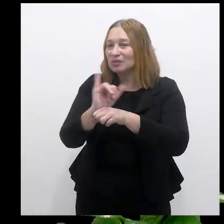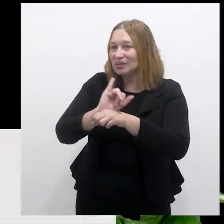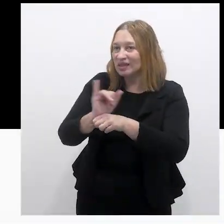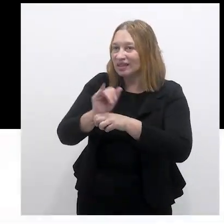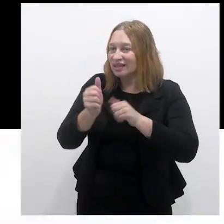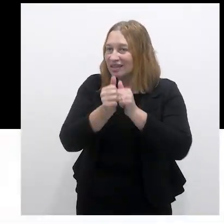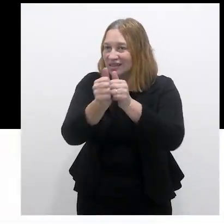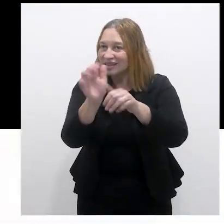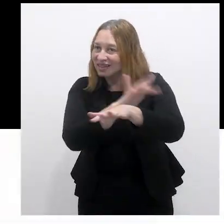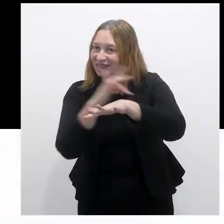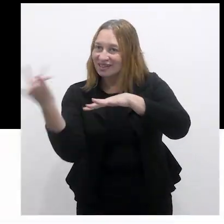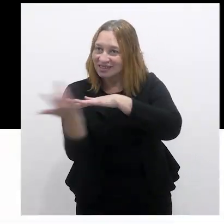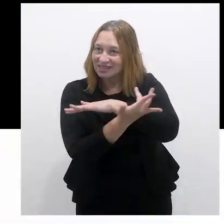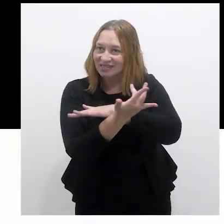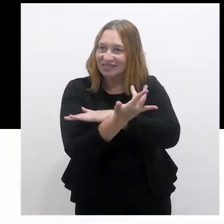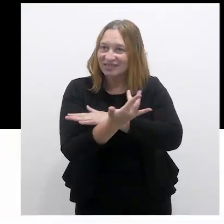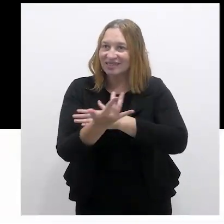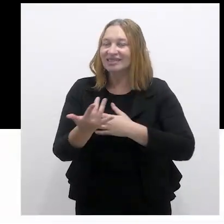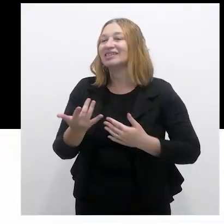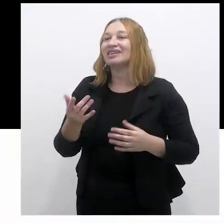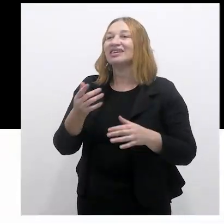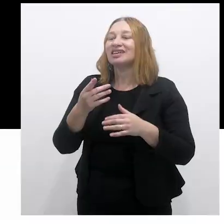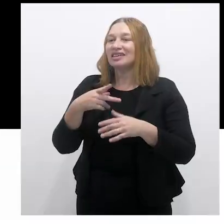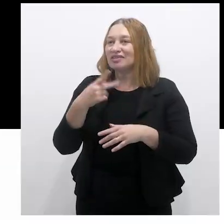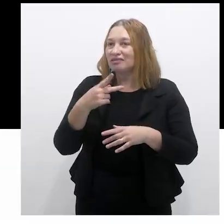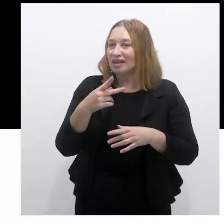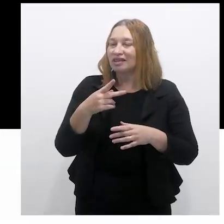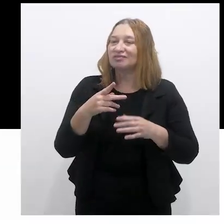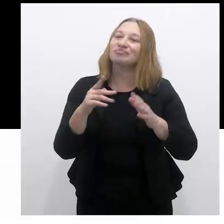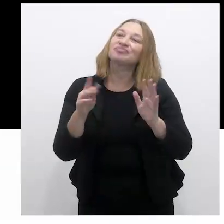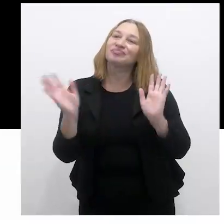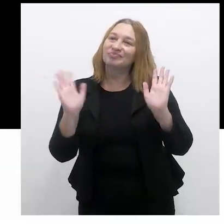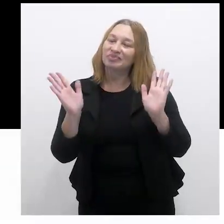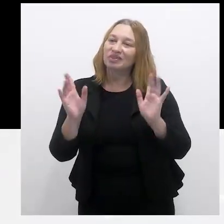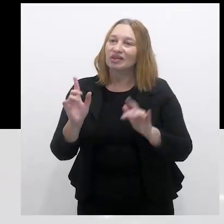você acessar no YouTube. E segue a gente nas redes sociais.